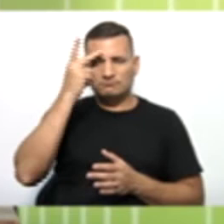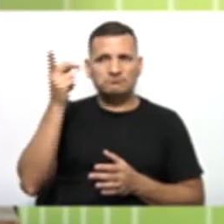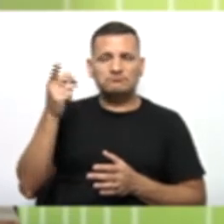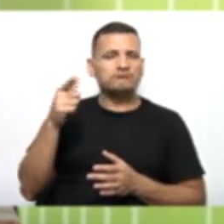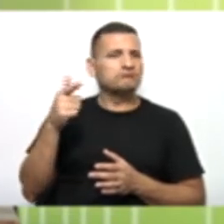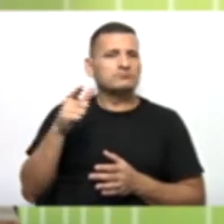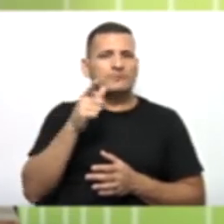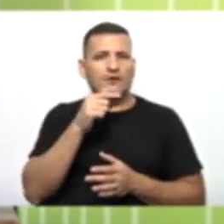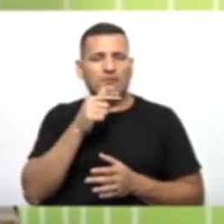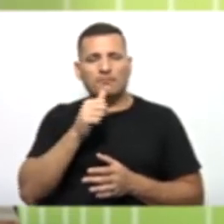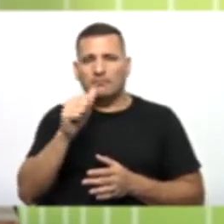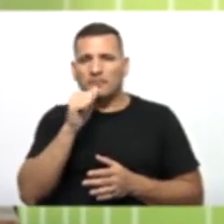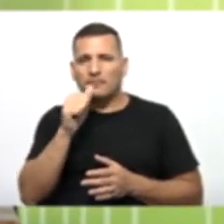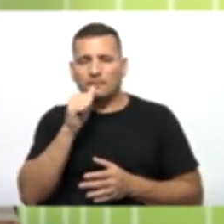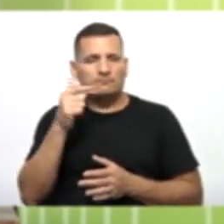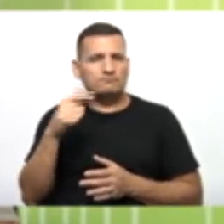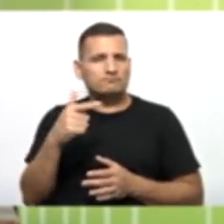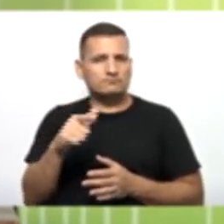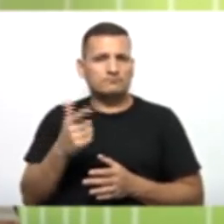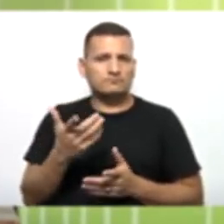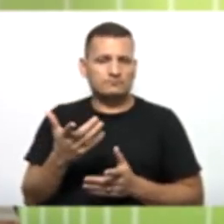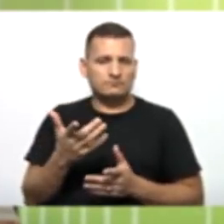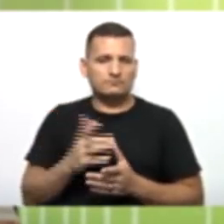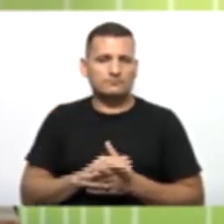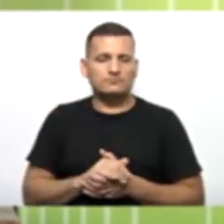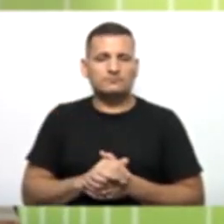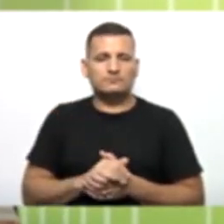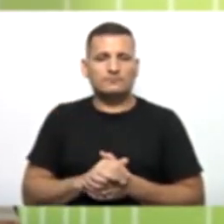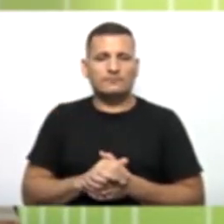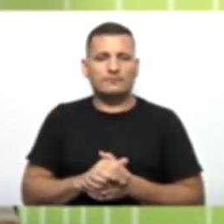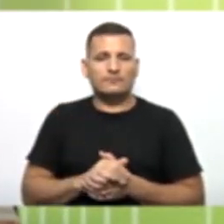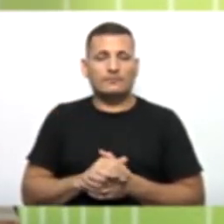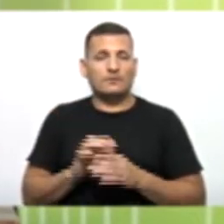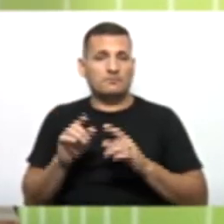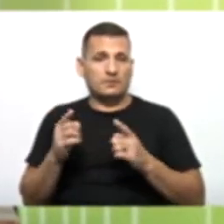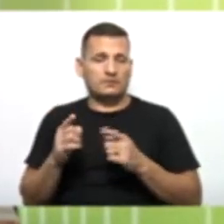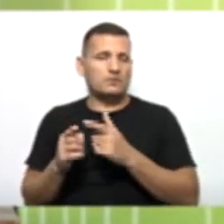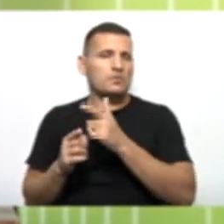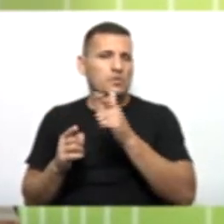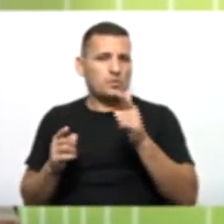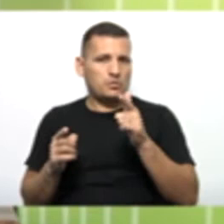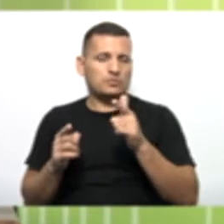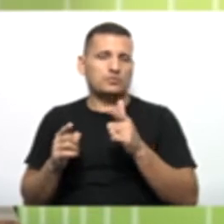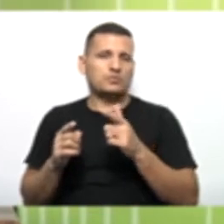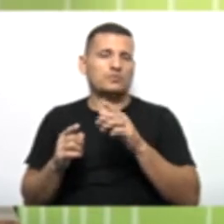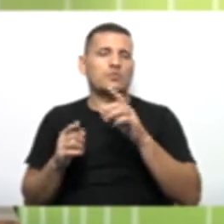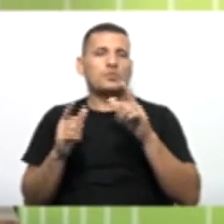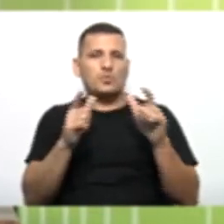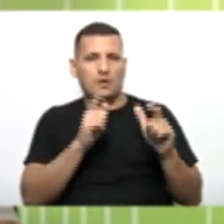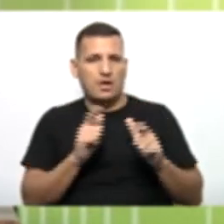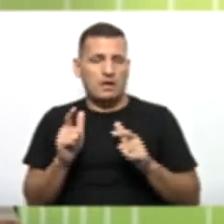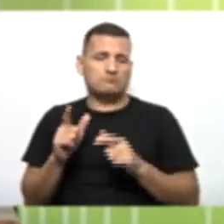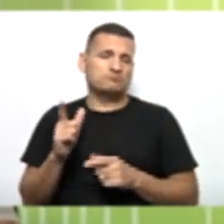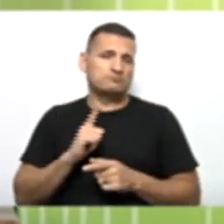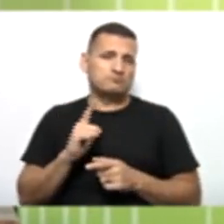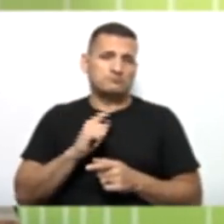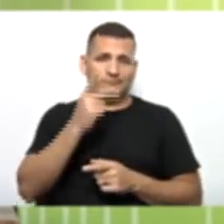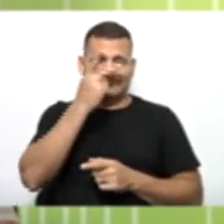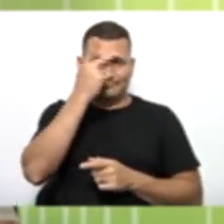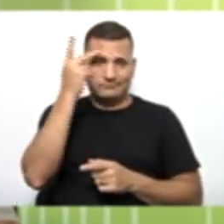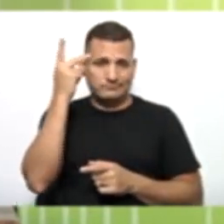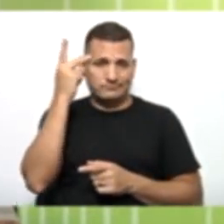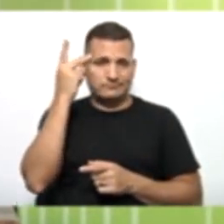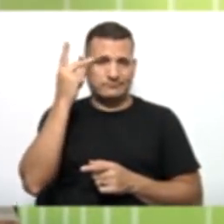não tinham água para beber. Mas em outros locais, no mesmo Nordeste, haviam pessoas que